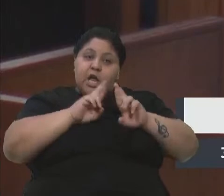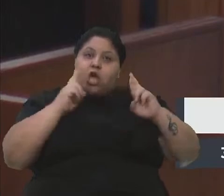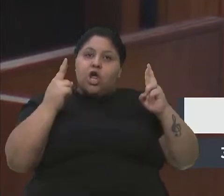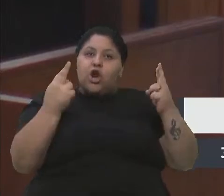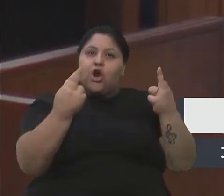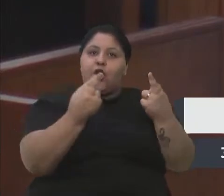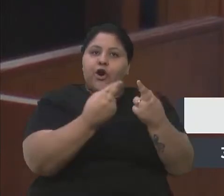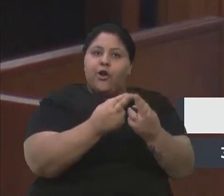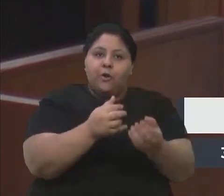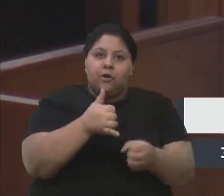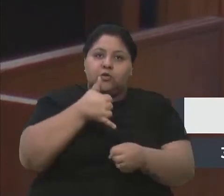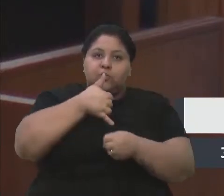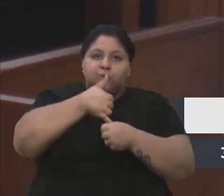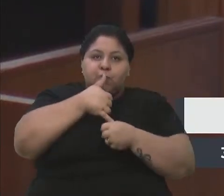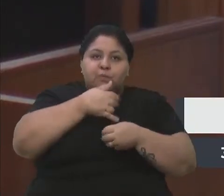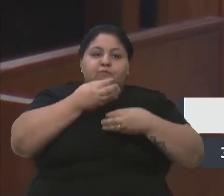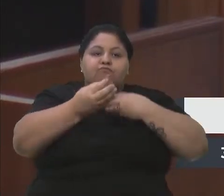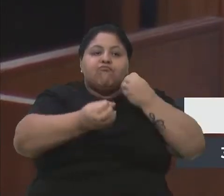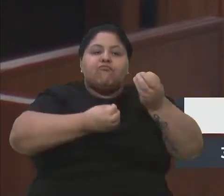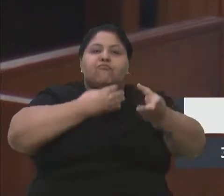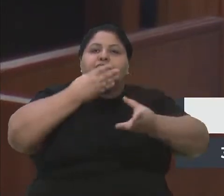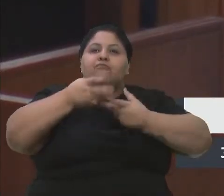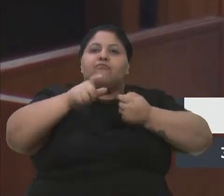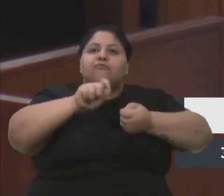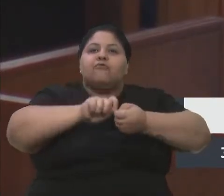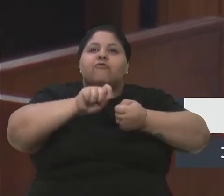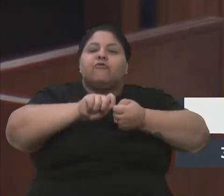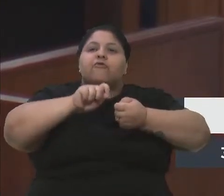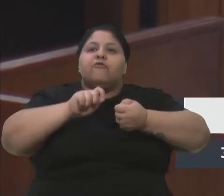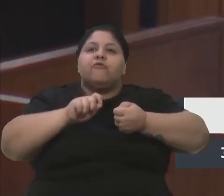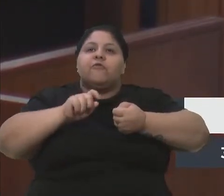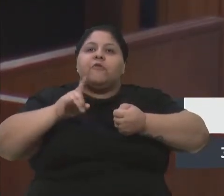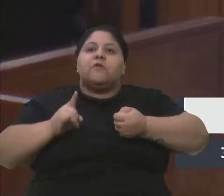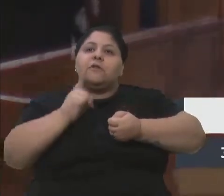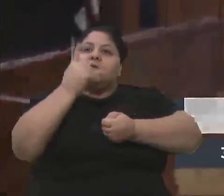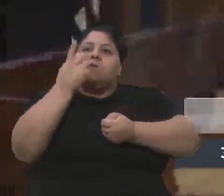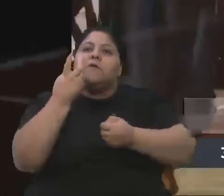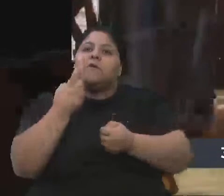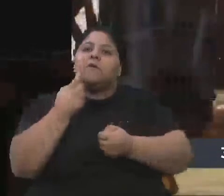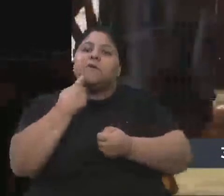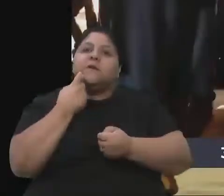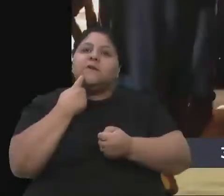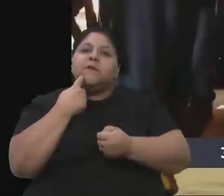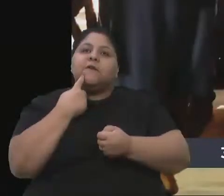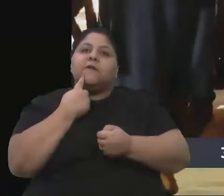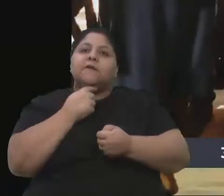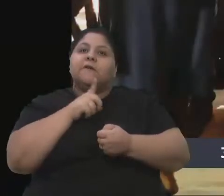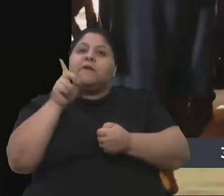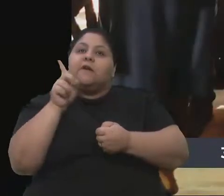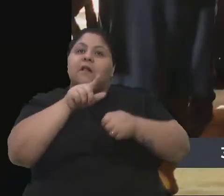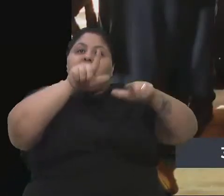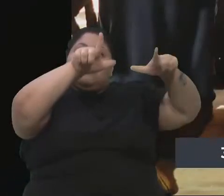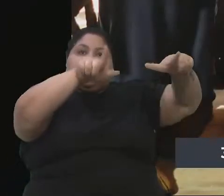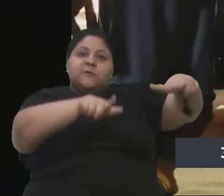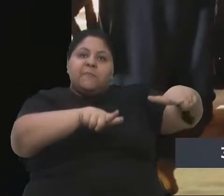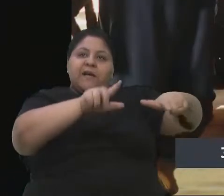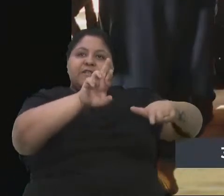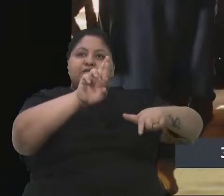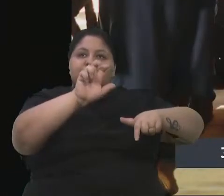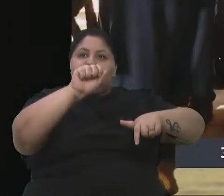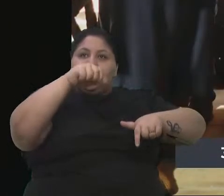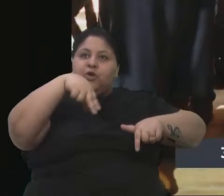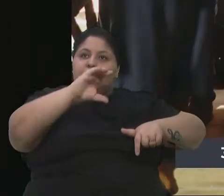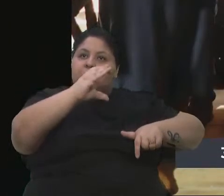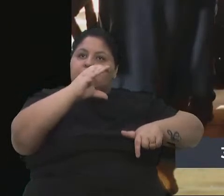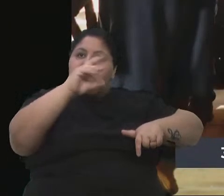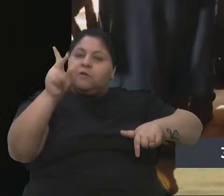foi realizada na última sexta-feira, aqui na Câmara, no nosso rancho, né, o Rancho do Bardoso. Foi um evento que a Escola